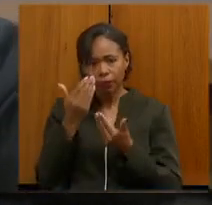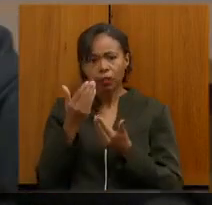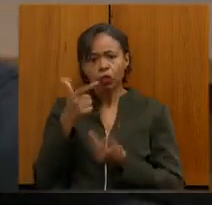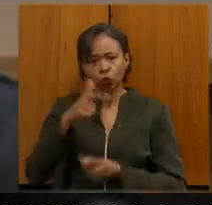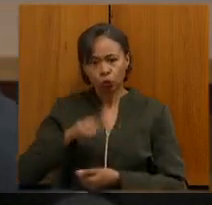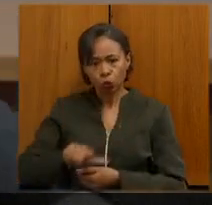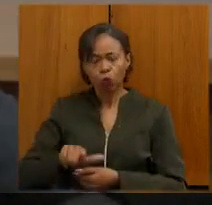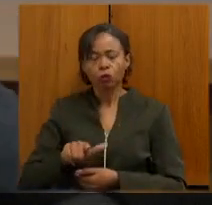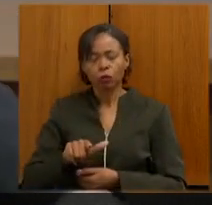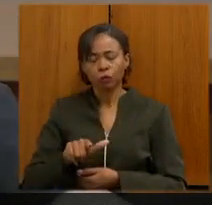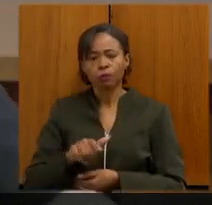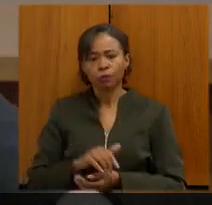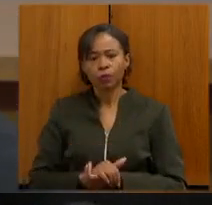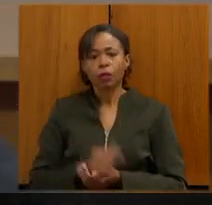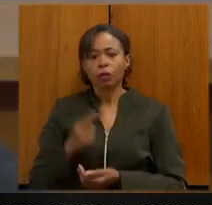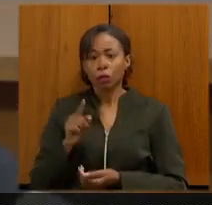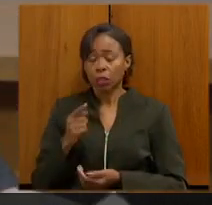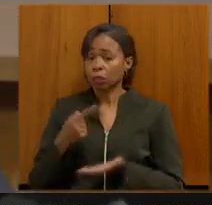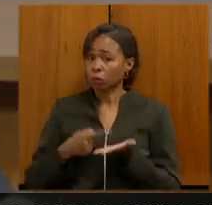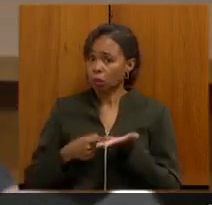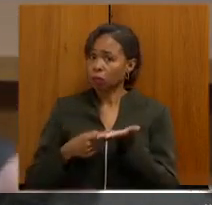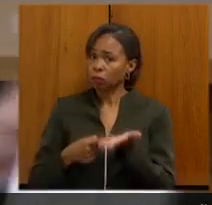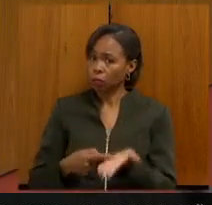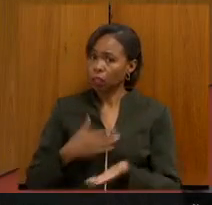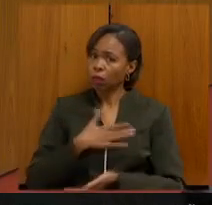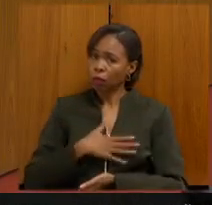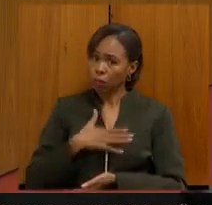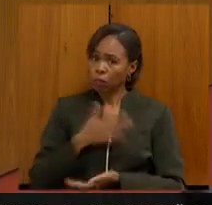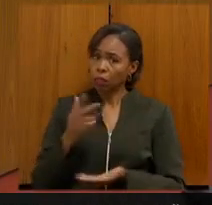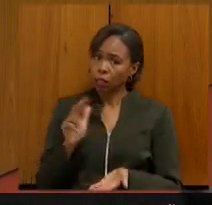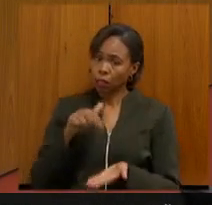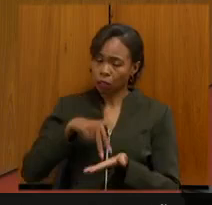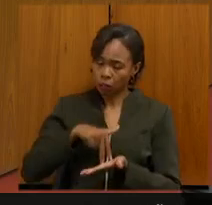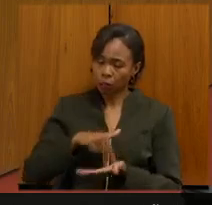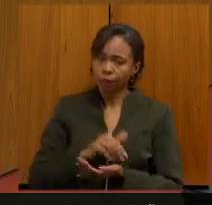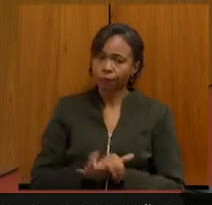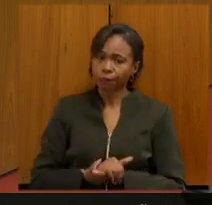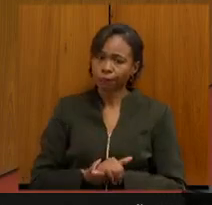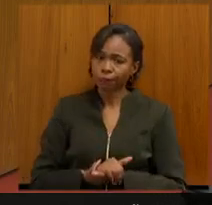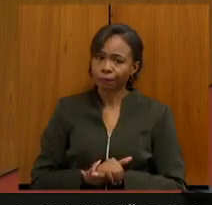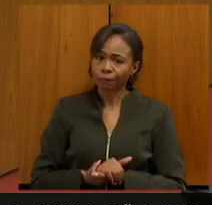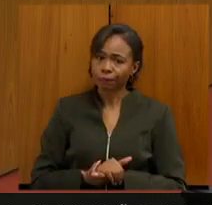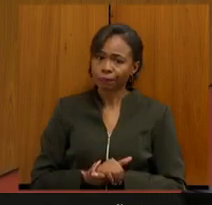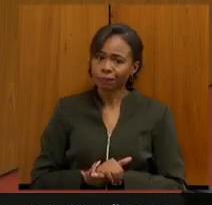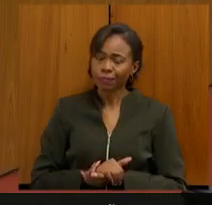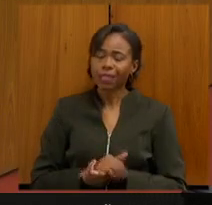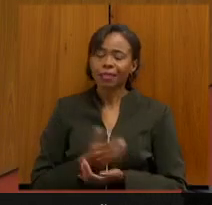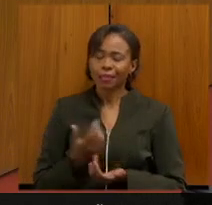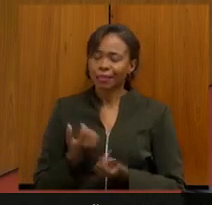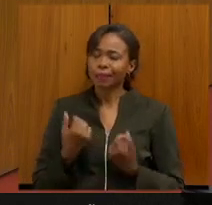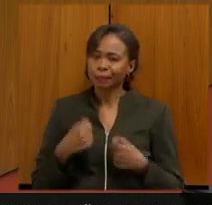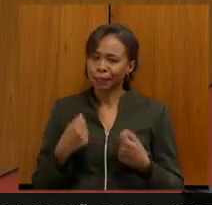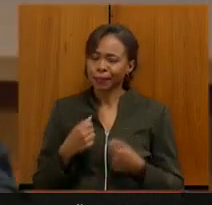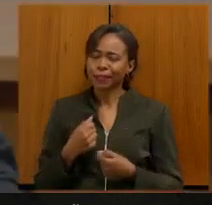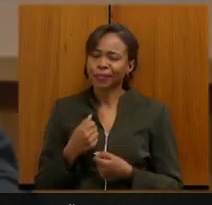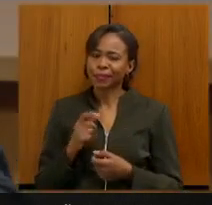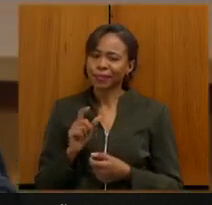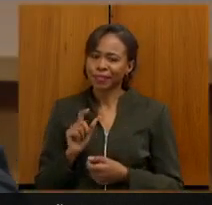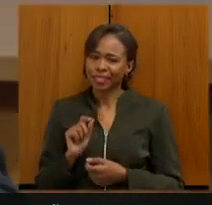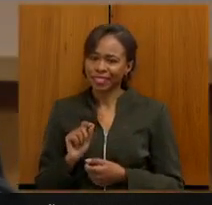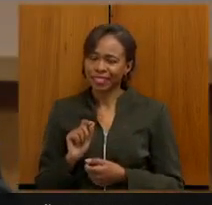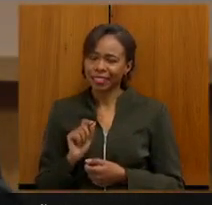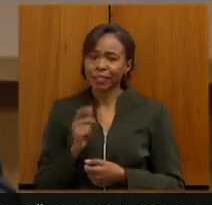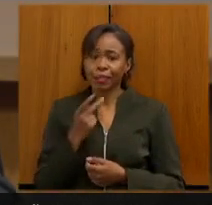mais uma vez deputada pelo convite É sempre um prazer estar aqui e por fim eu só só não posso deixar de fazer